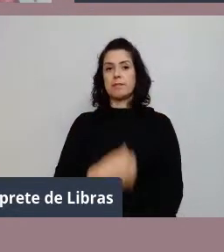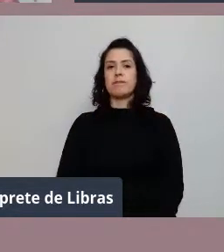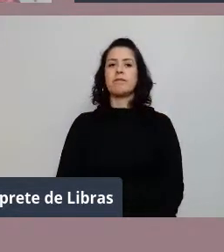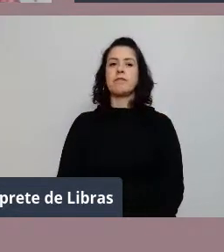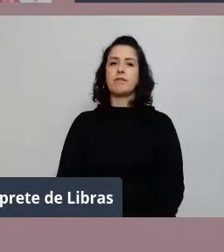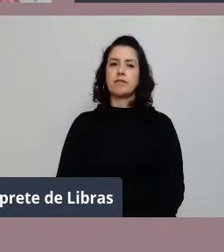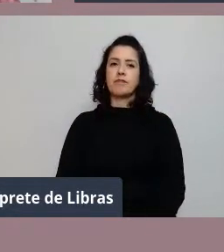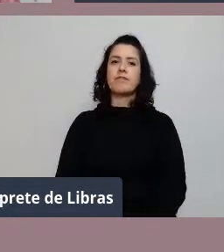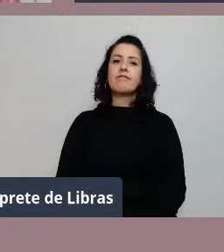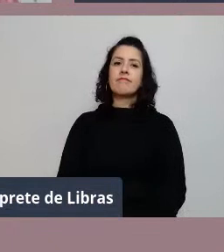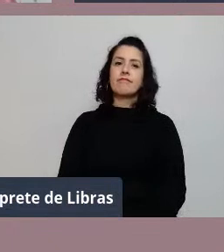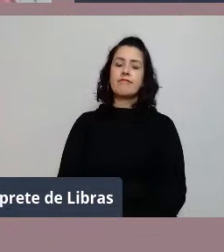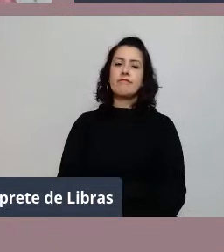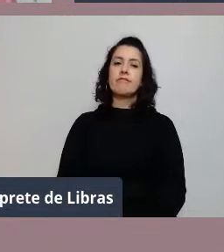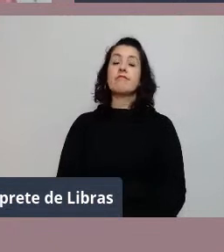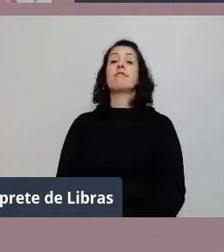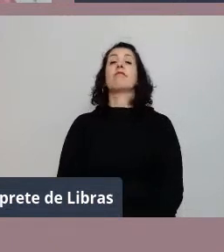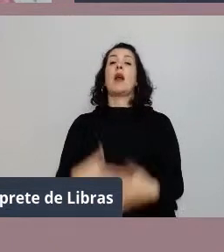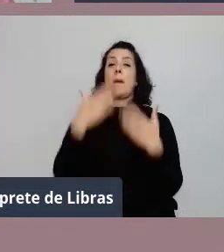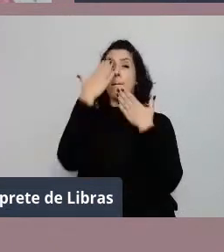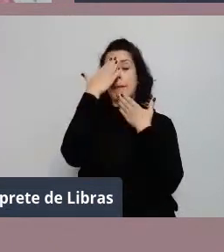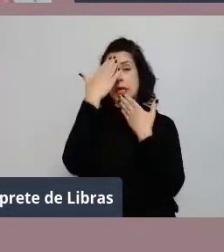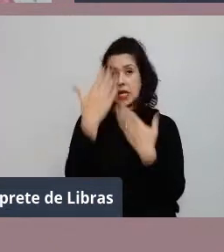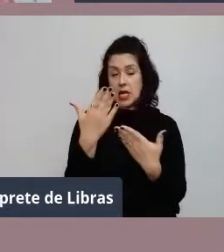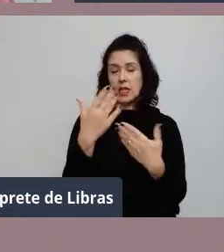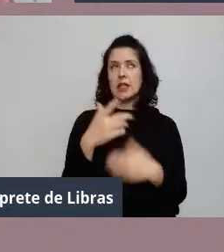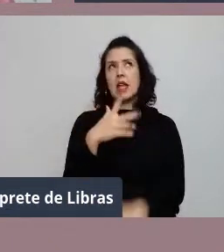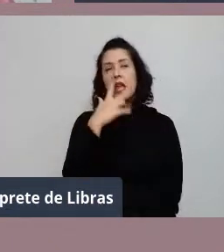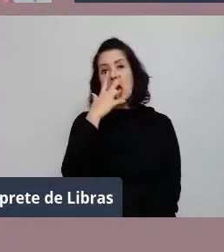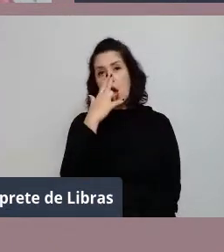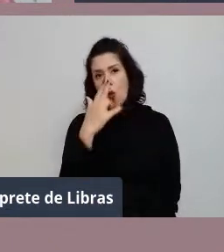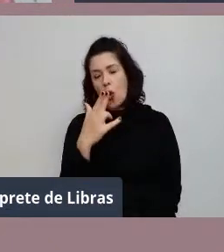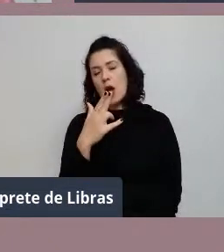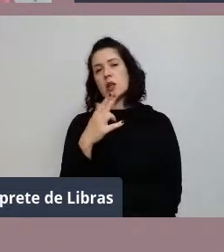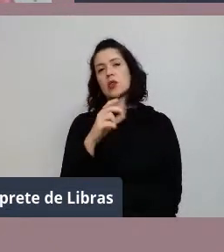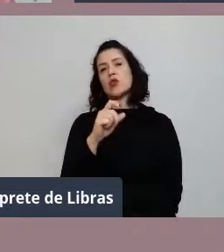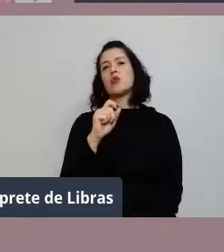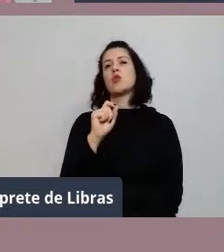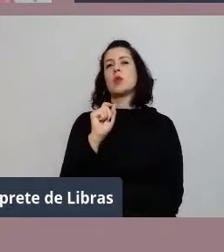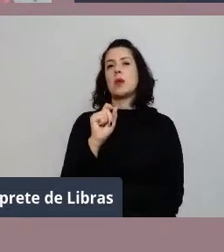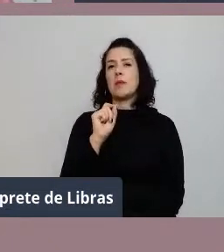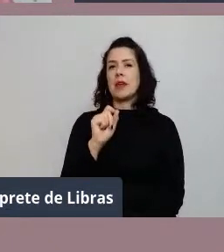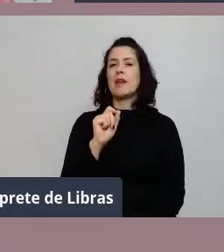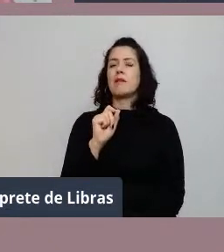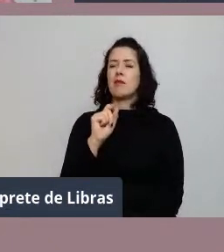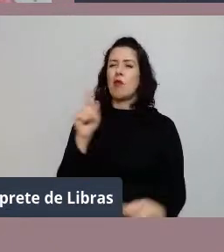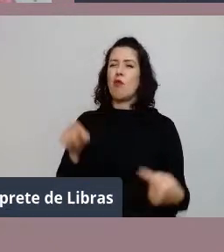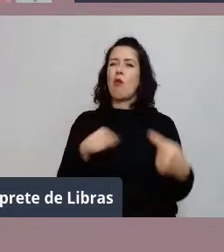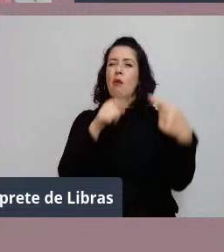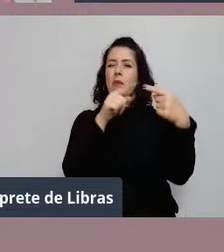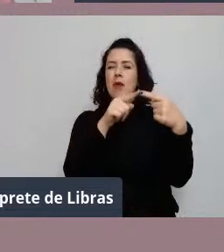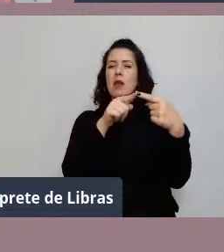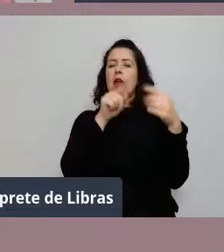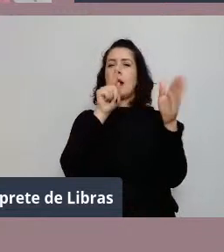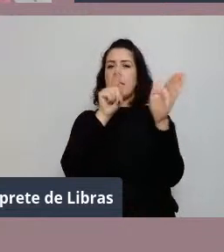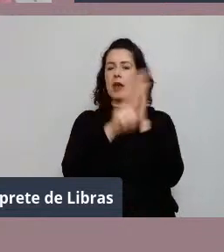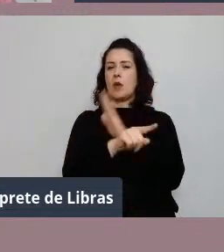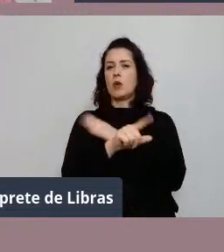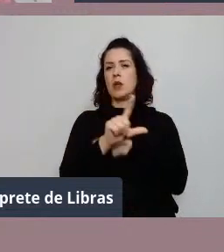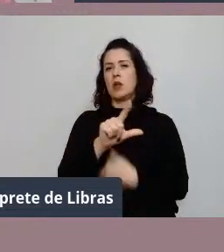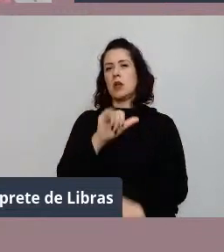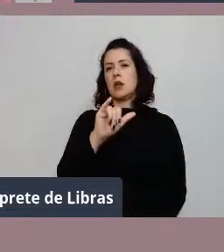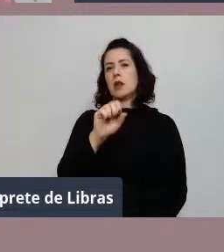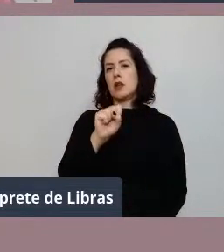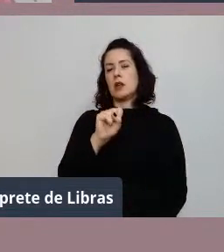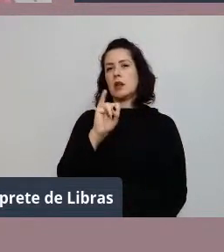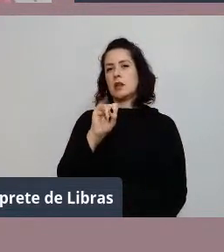Obrigada, Bruno. Eu acho que isso, de alguma forma, se liga também à pergunta da Lisiane sobre se